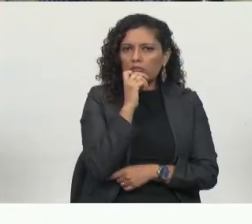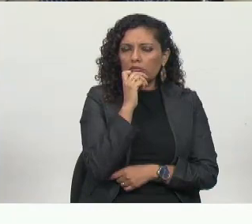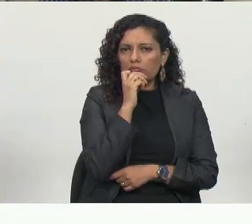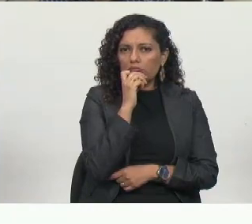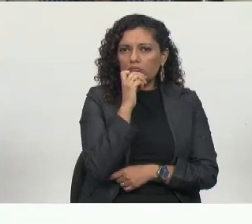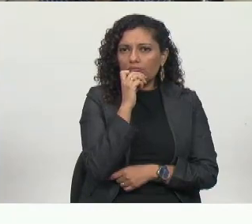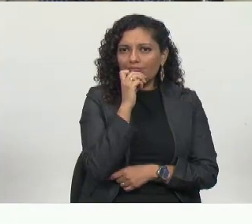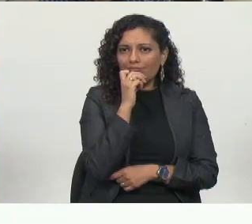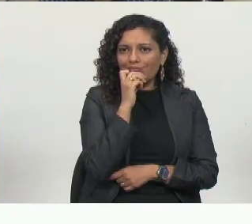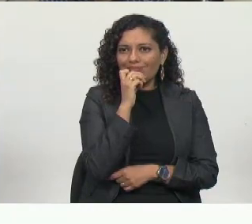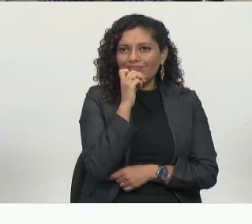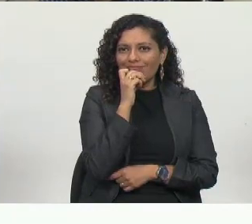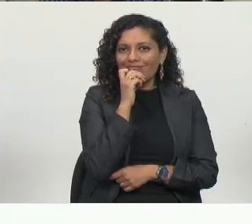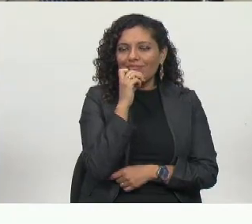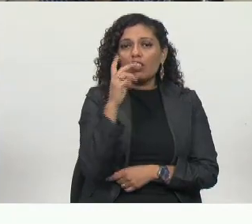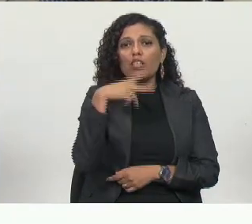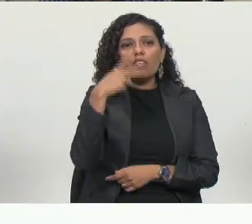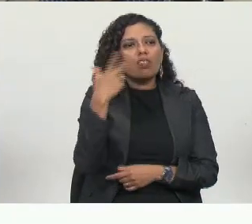interromper.